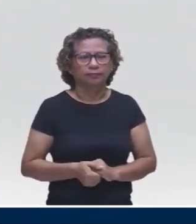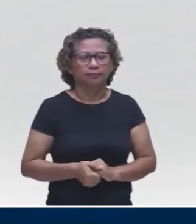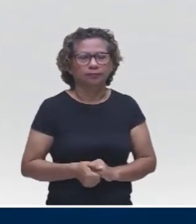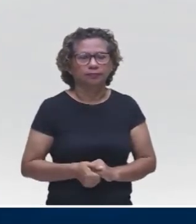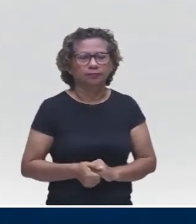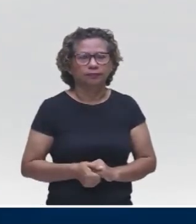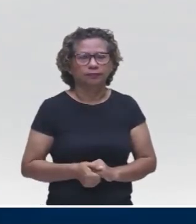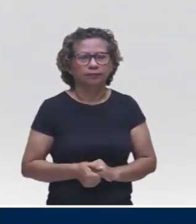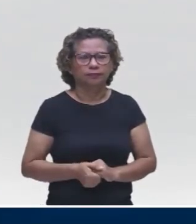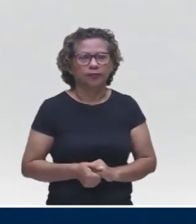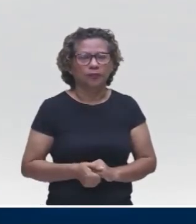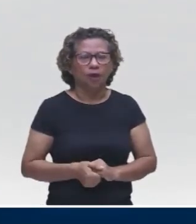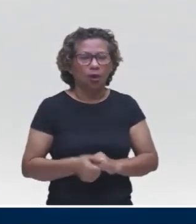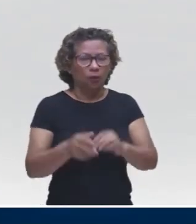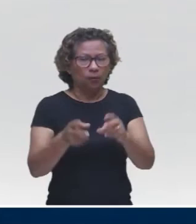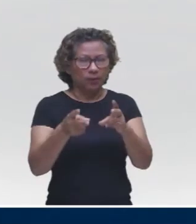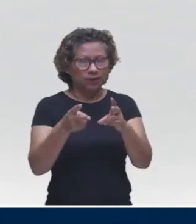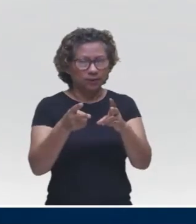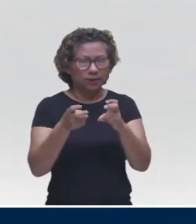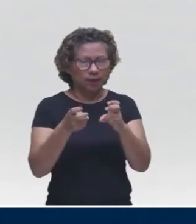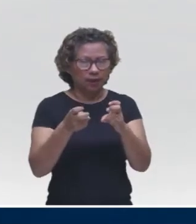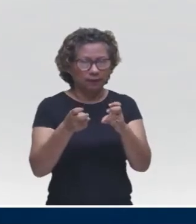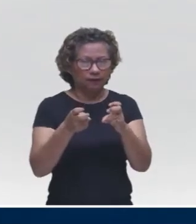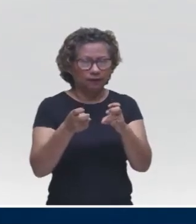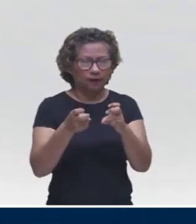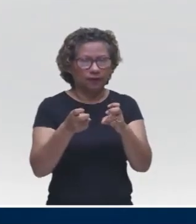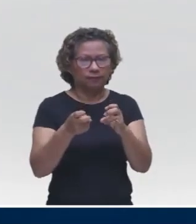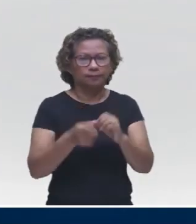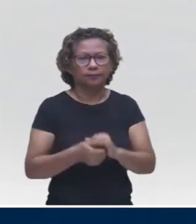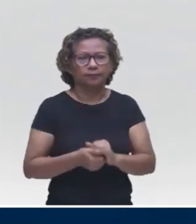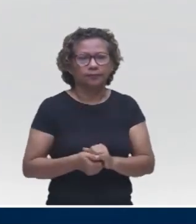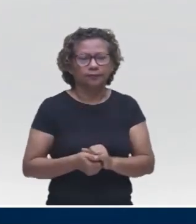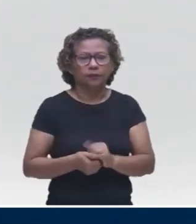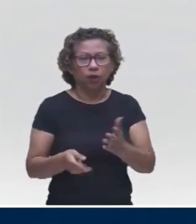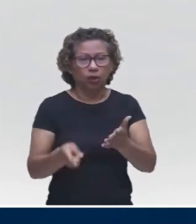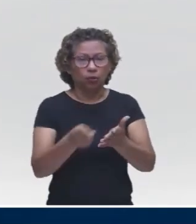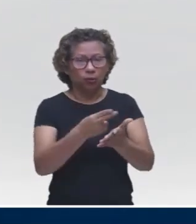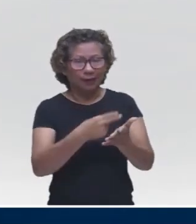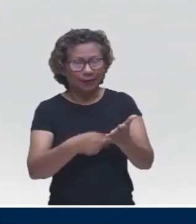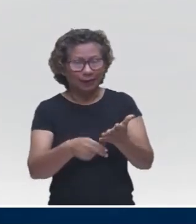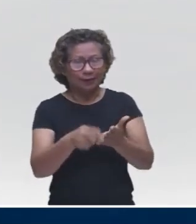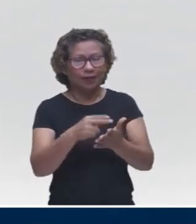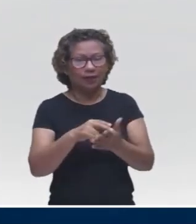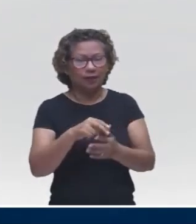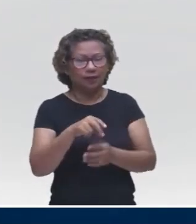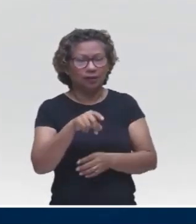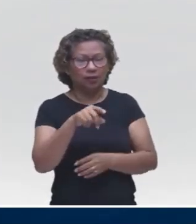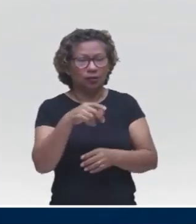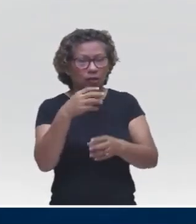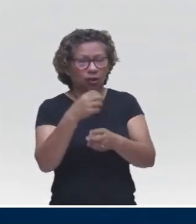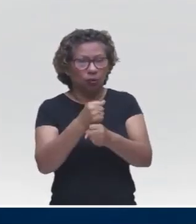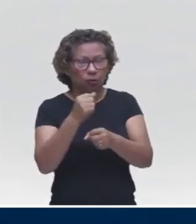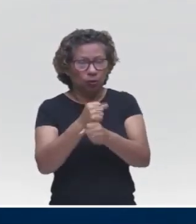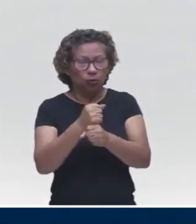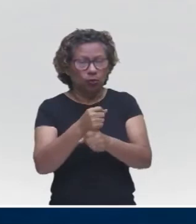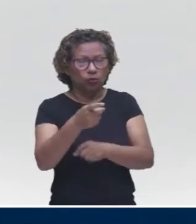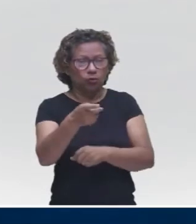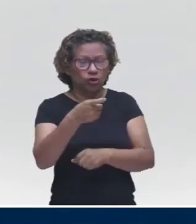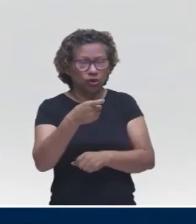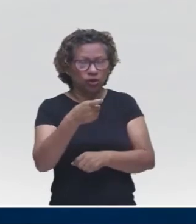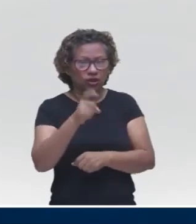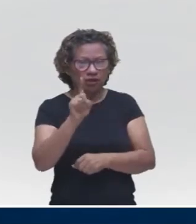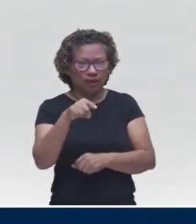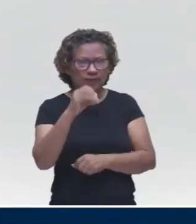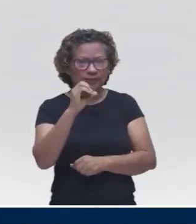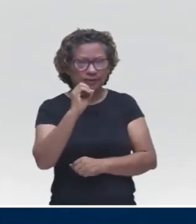5. Observe o seguinte, que quando eu calculo, quando o x é 0, ó, é o que eu estava dizendo para